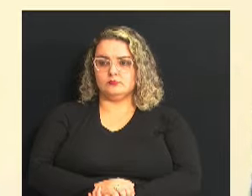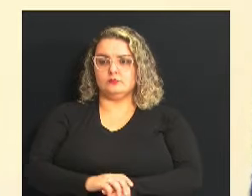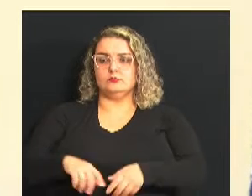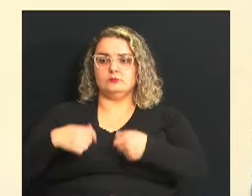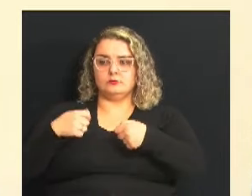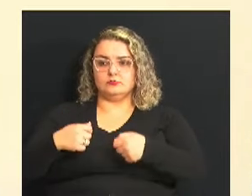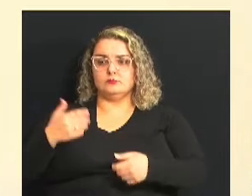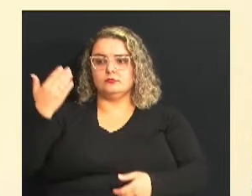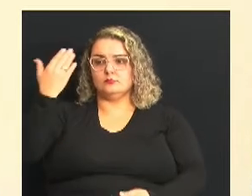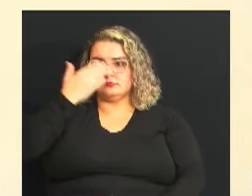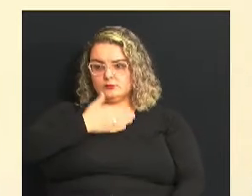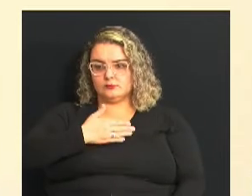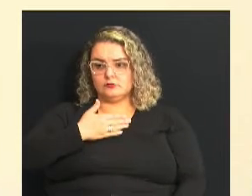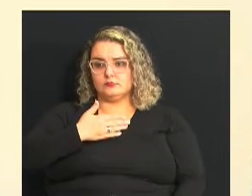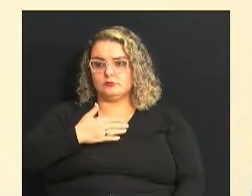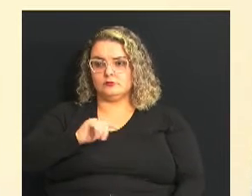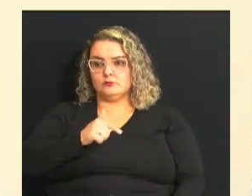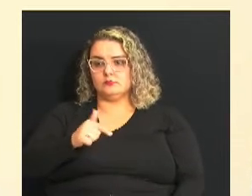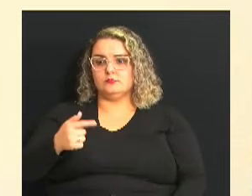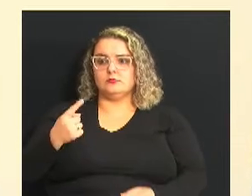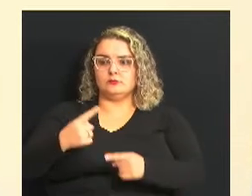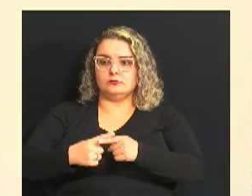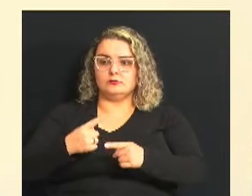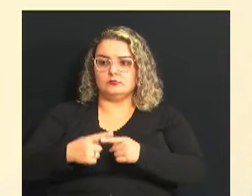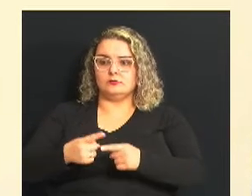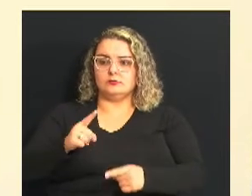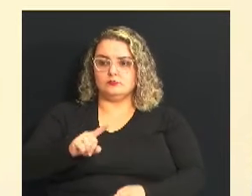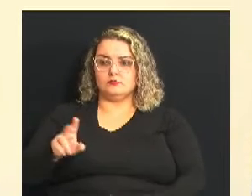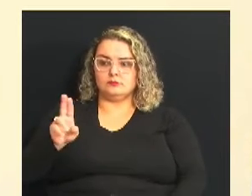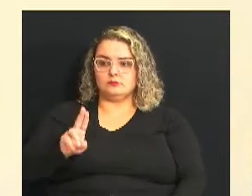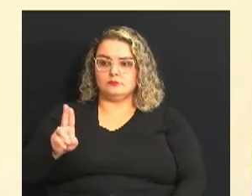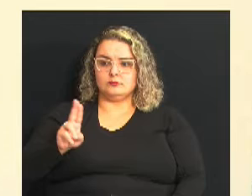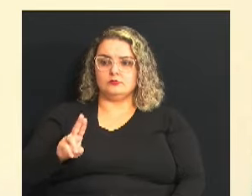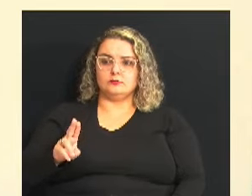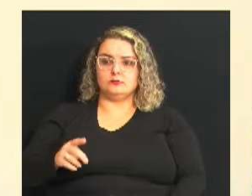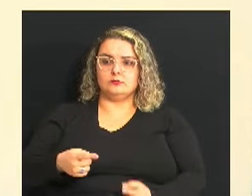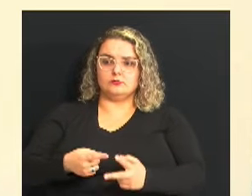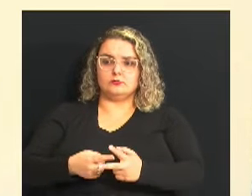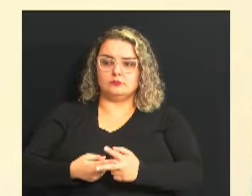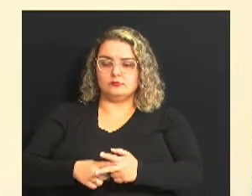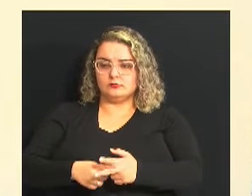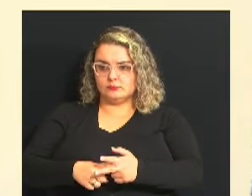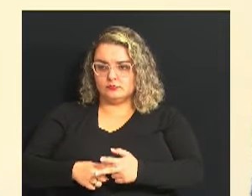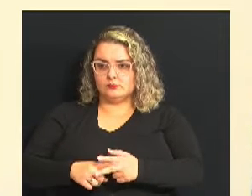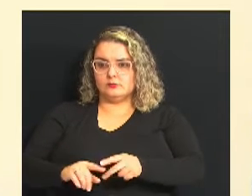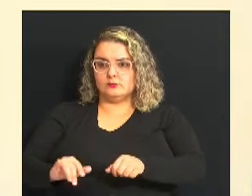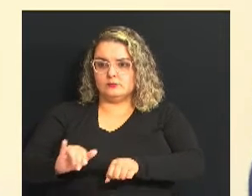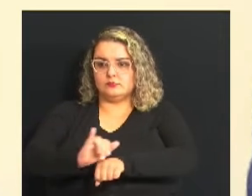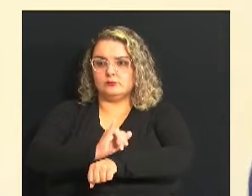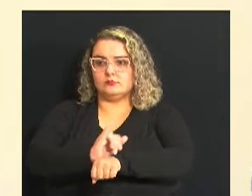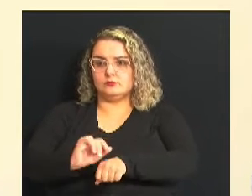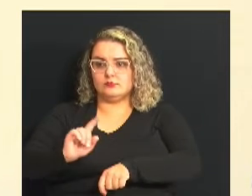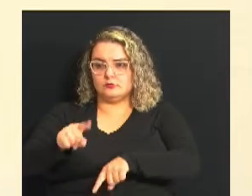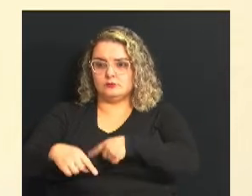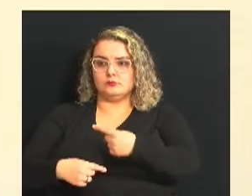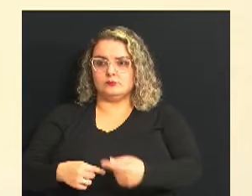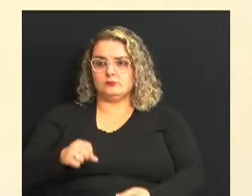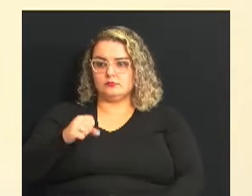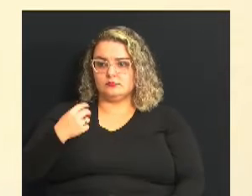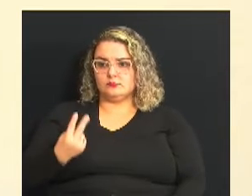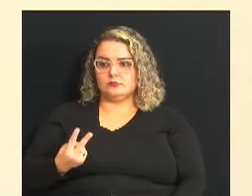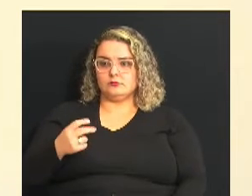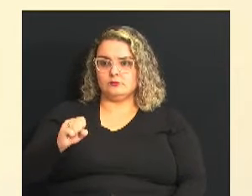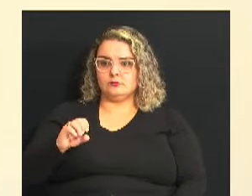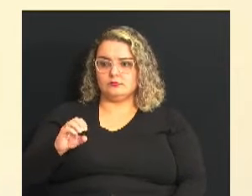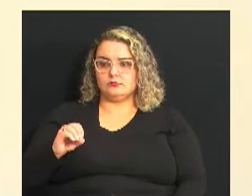comprovada, não tem o porquê você não utilizar a ferramenta, né? Outros dois softwares aí que também têm